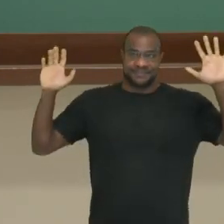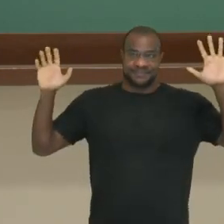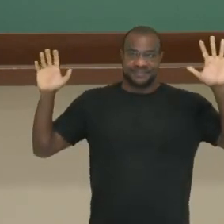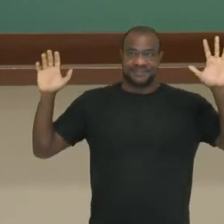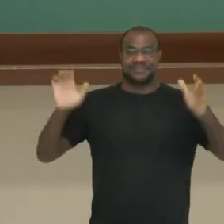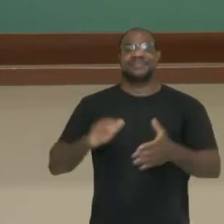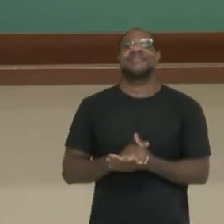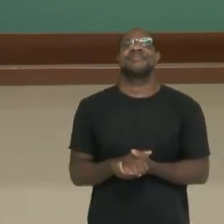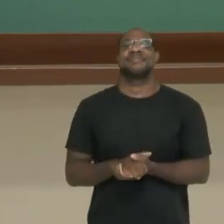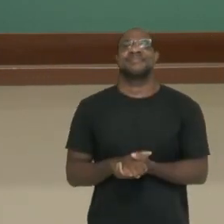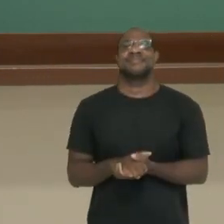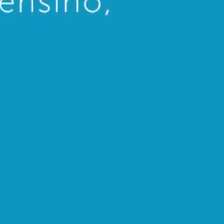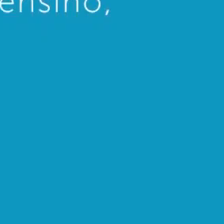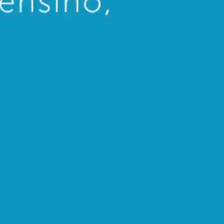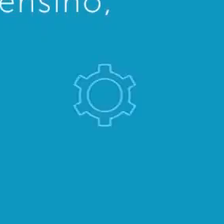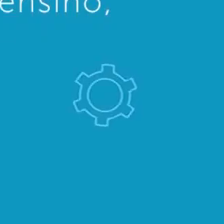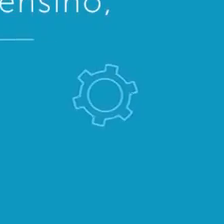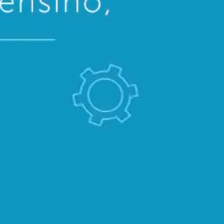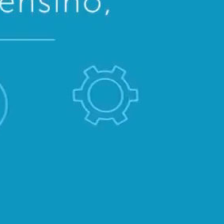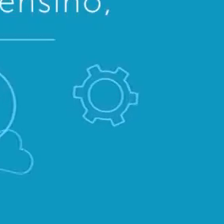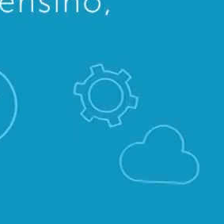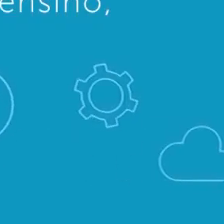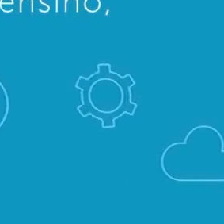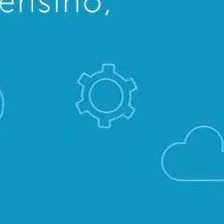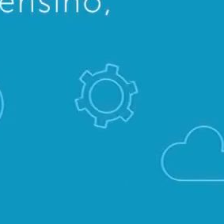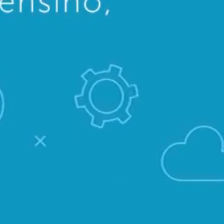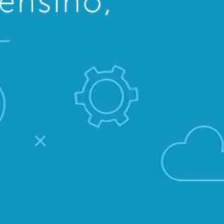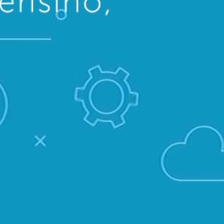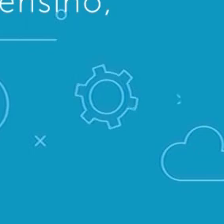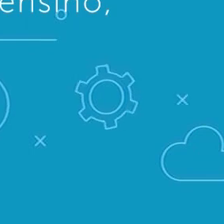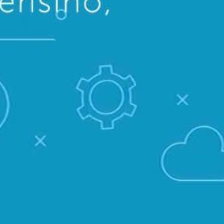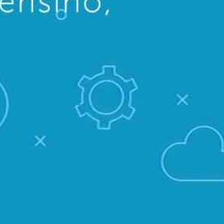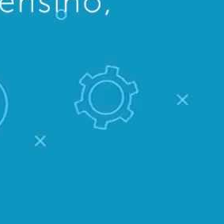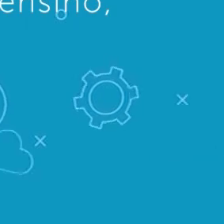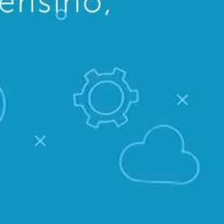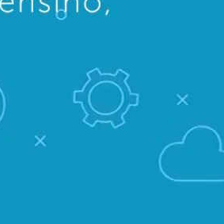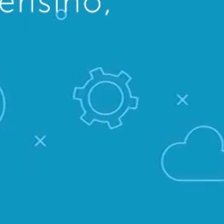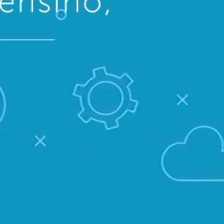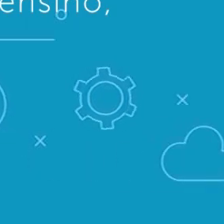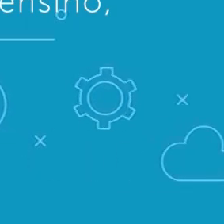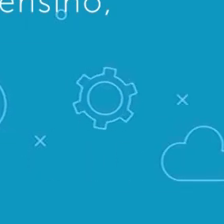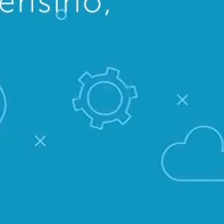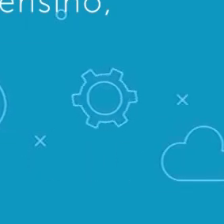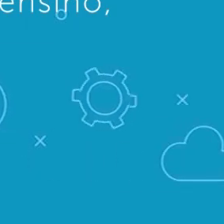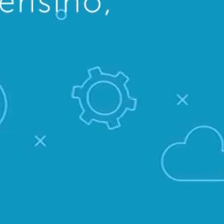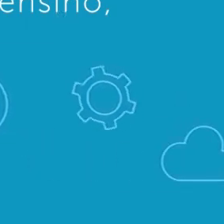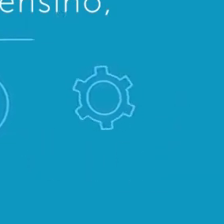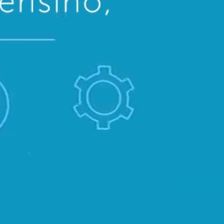gostado e até breve.